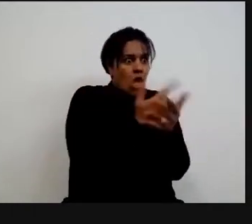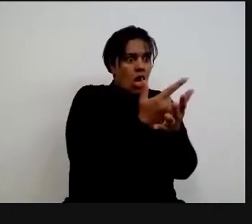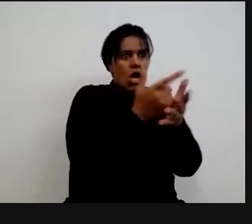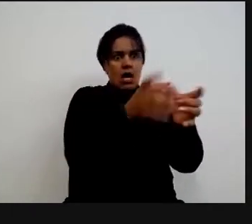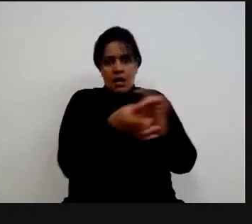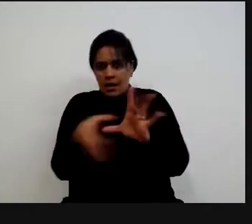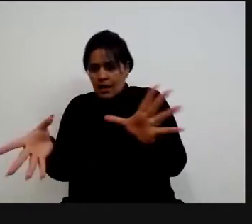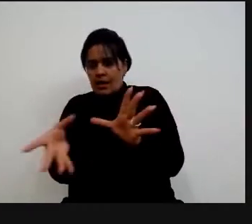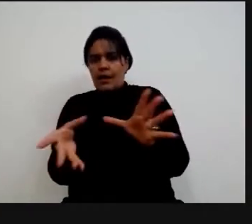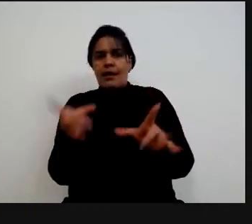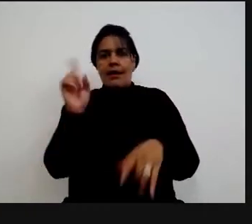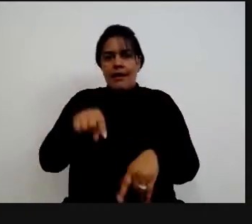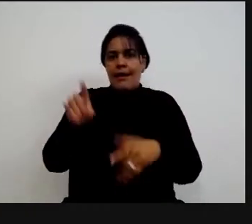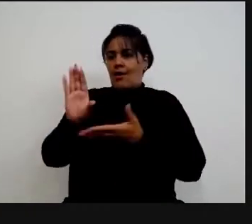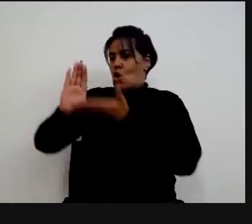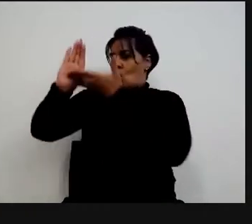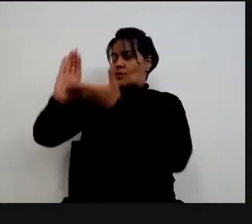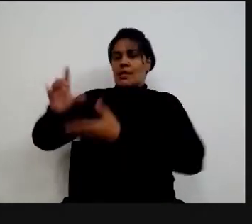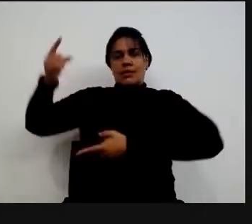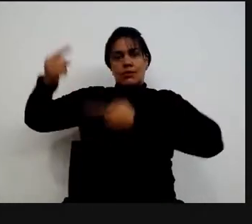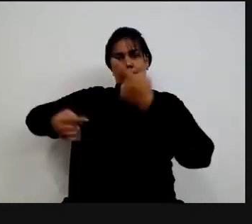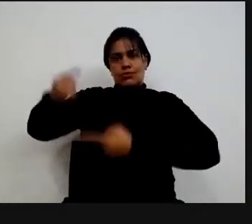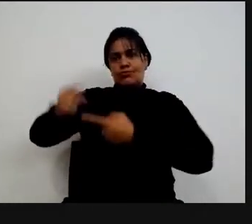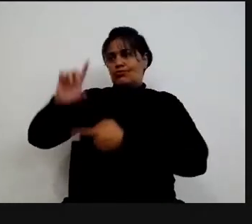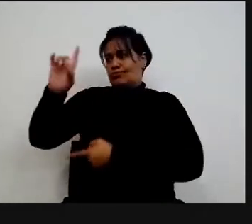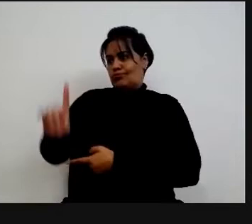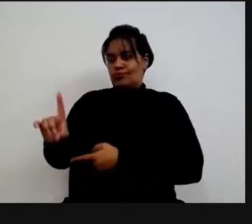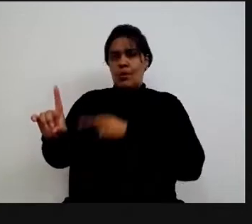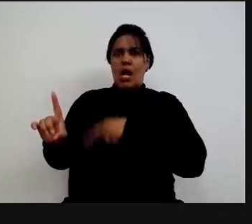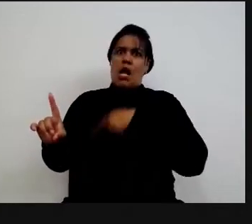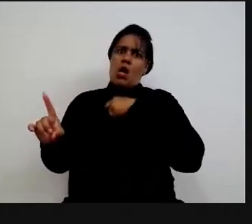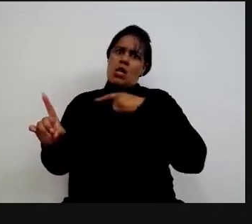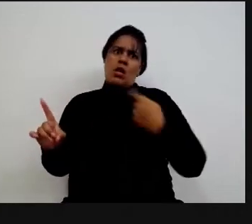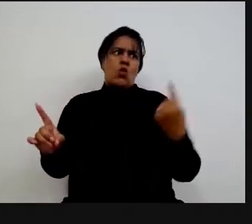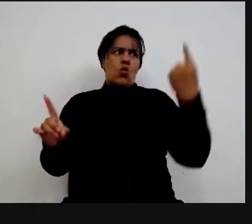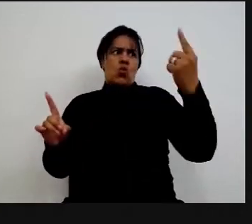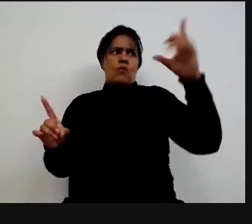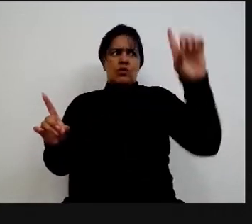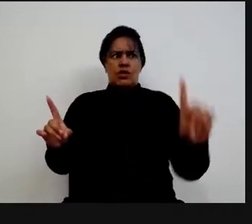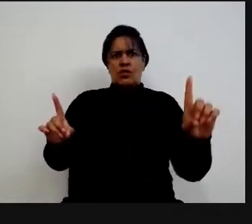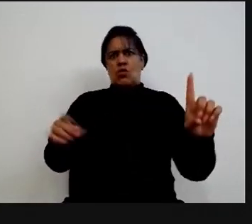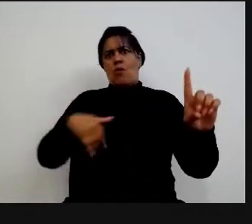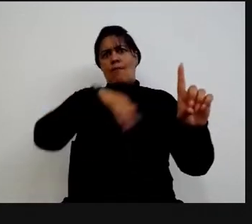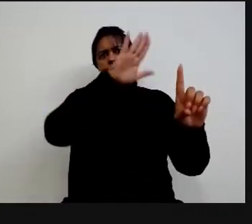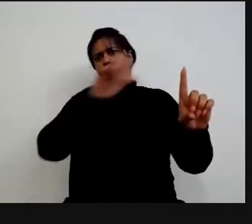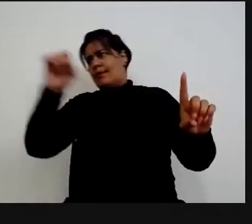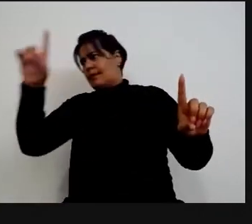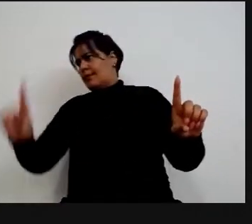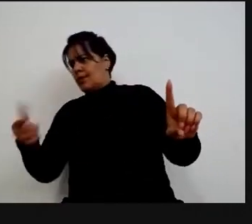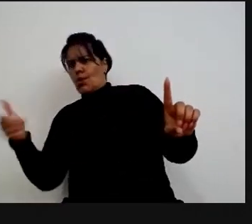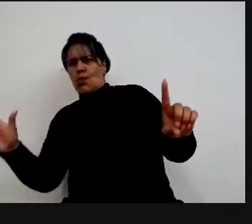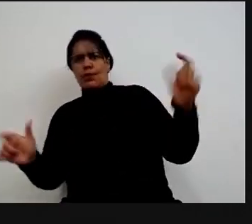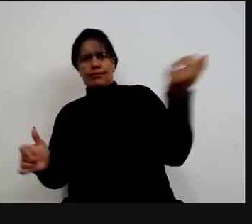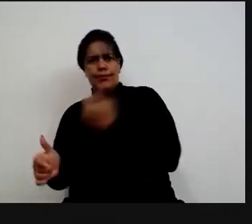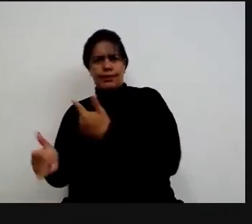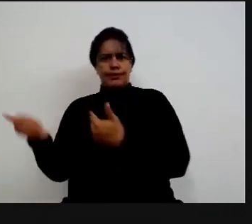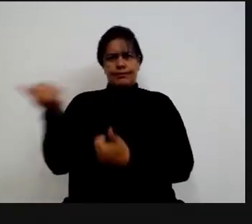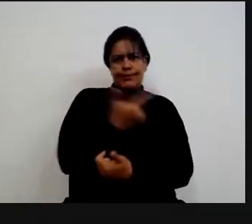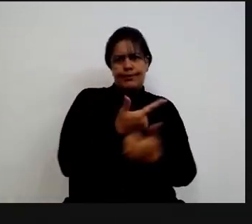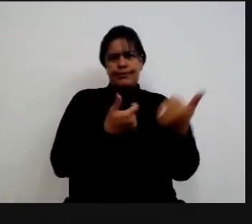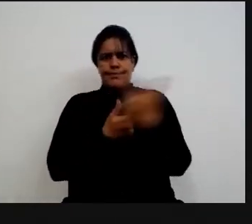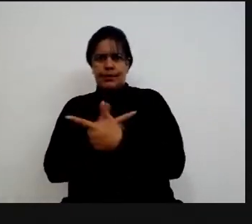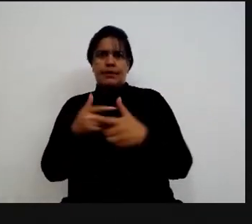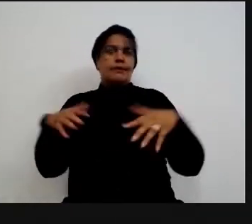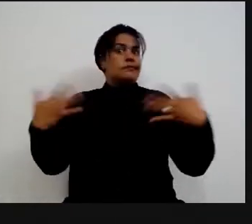em conselho diretor, né, que uma diretoria estava usando mais o tempo que necessário da licença dele. Então isso já é ótimo,